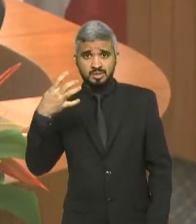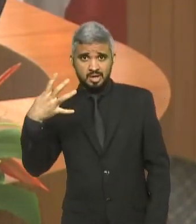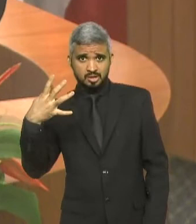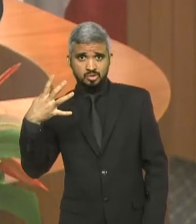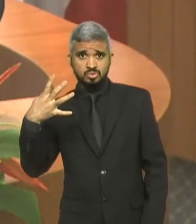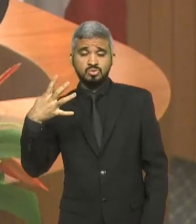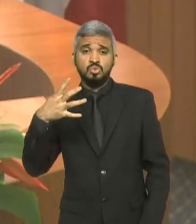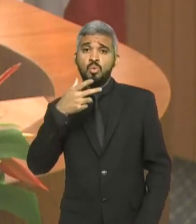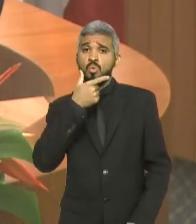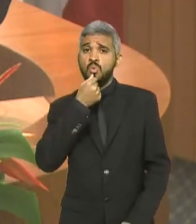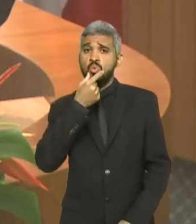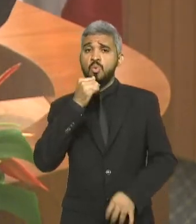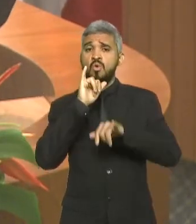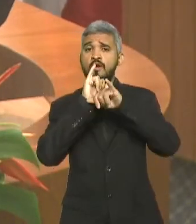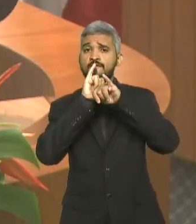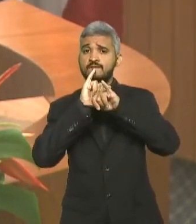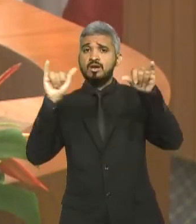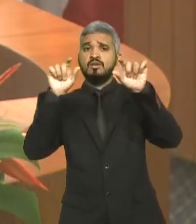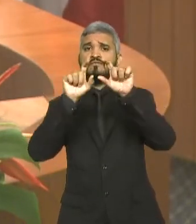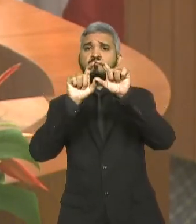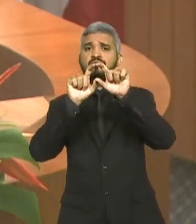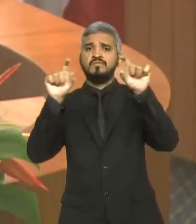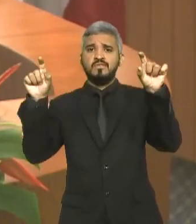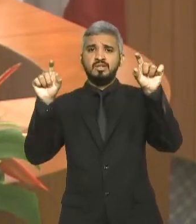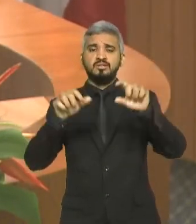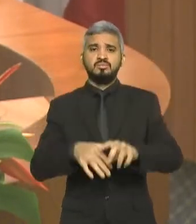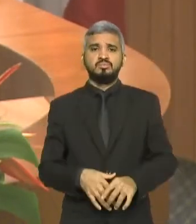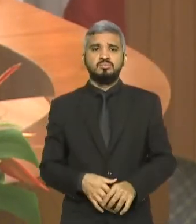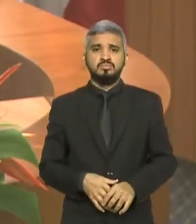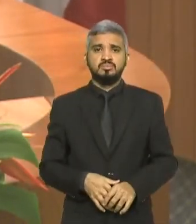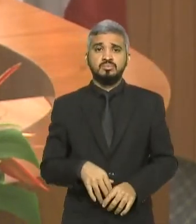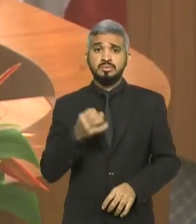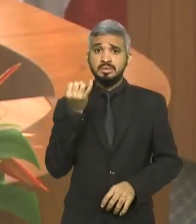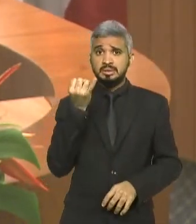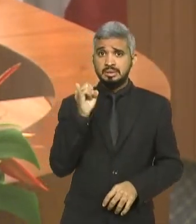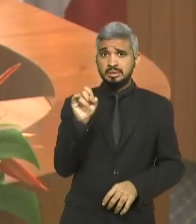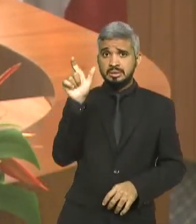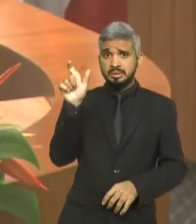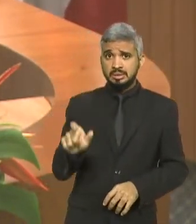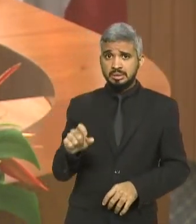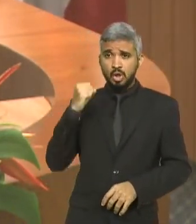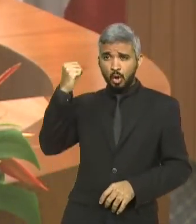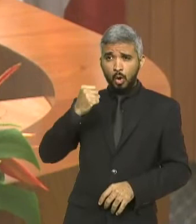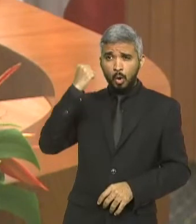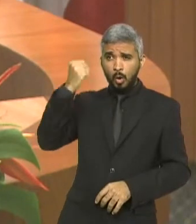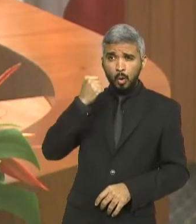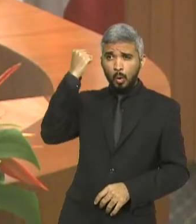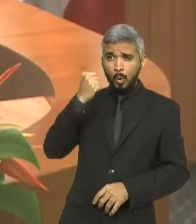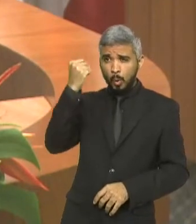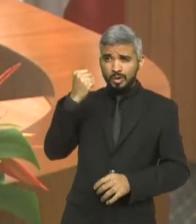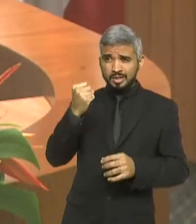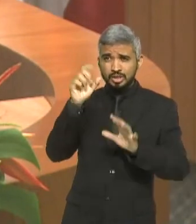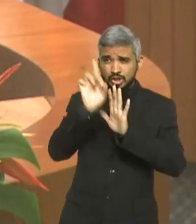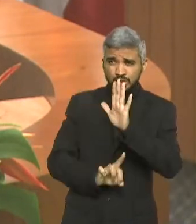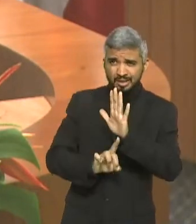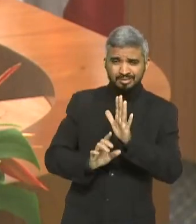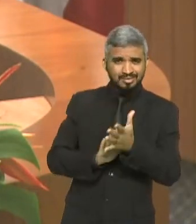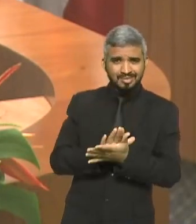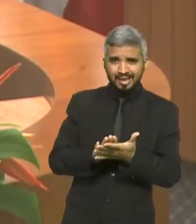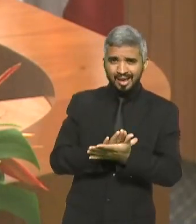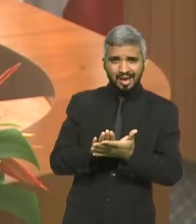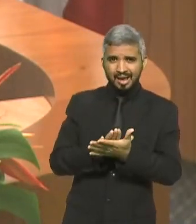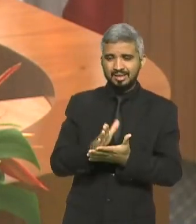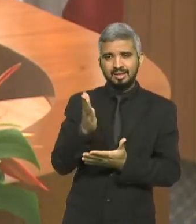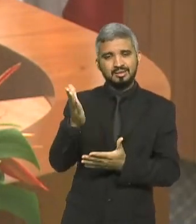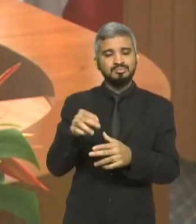célebre frase que serve para todos nós até hoje. Aquele que não luta pelos seus direitos não é digno de tê-los. Aquele que